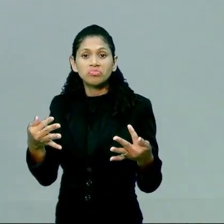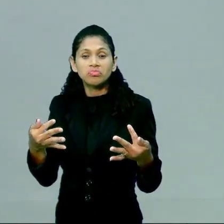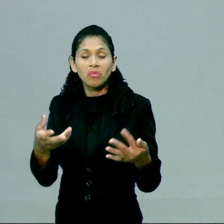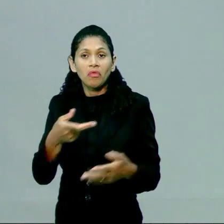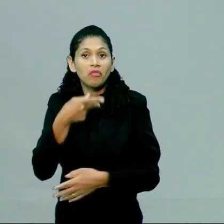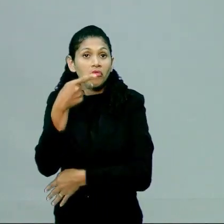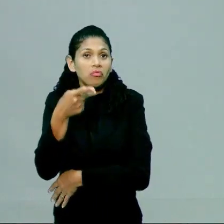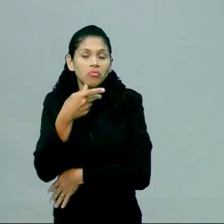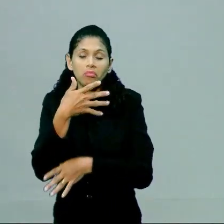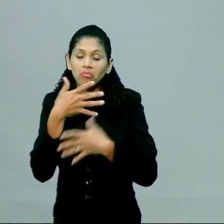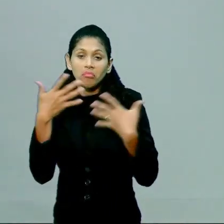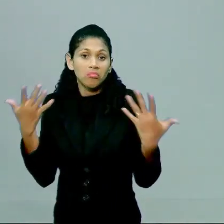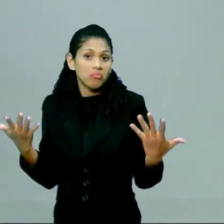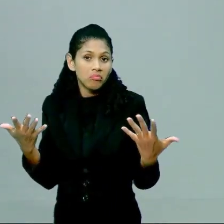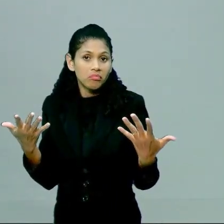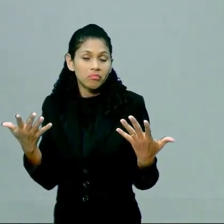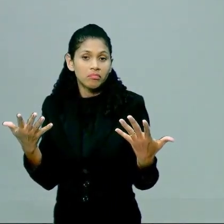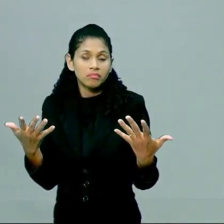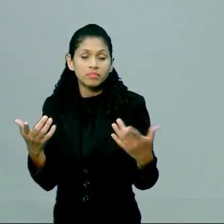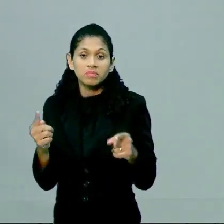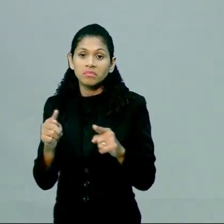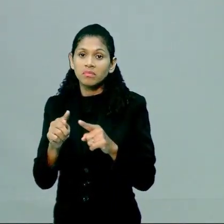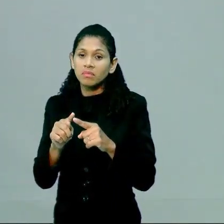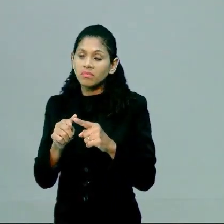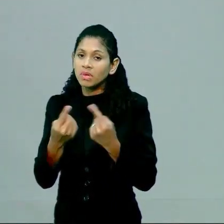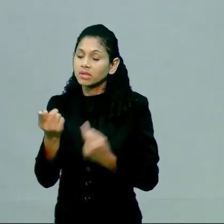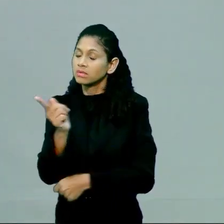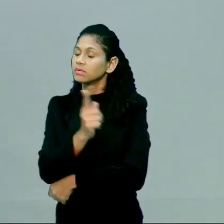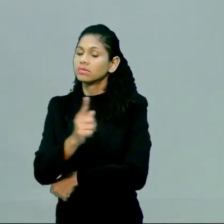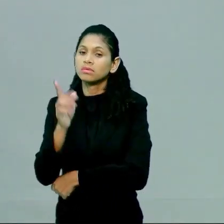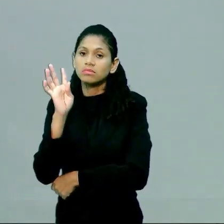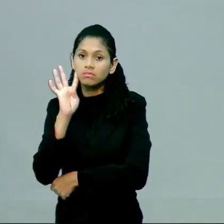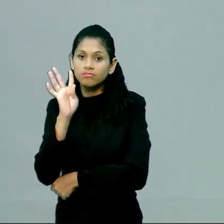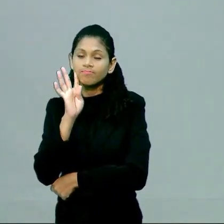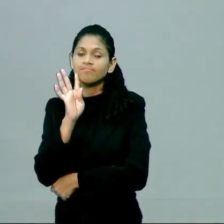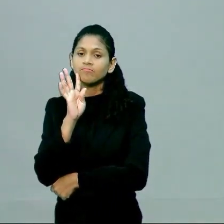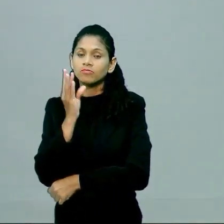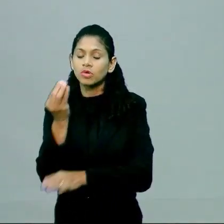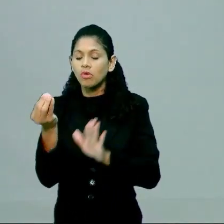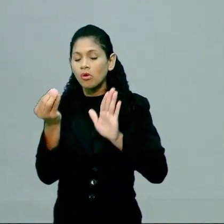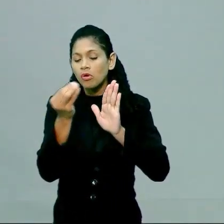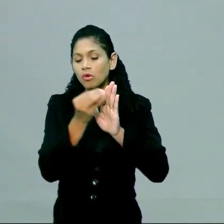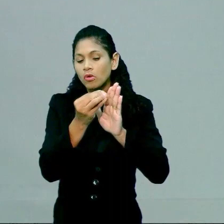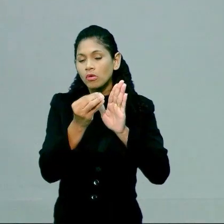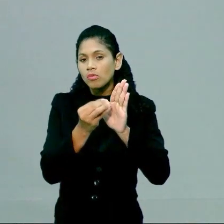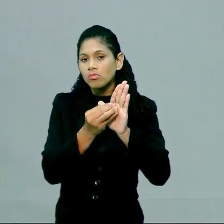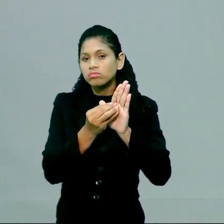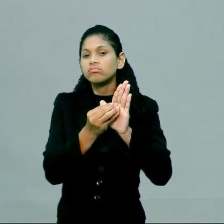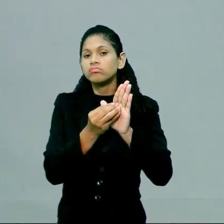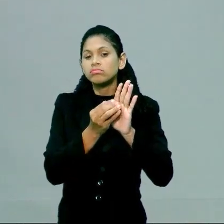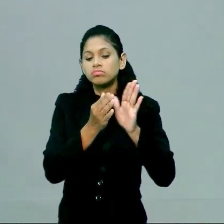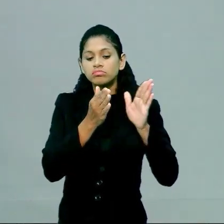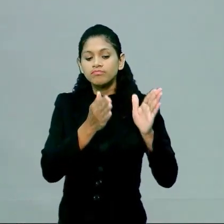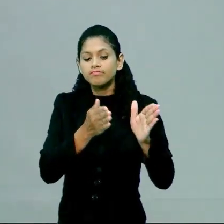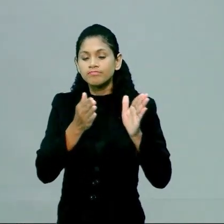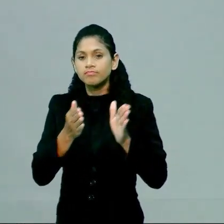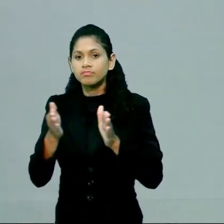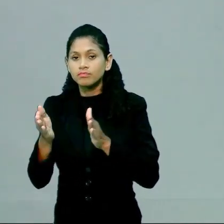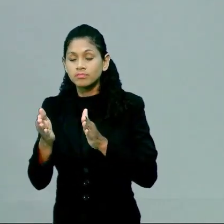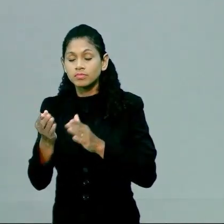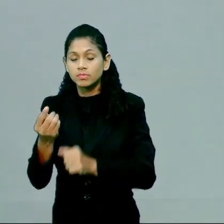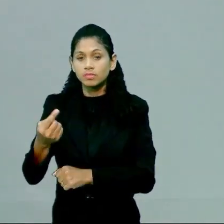é legal. Mas deixei escrito para que vocês tenham uma